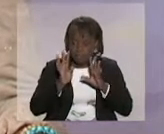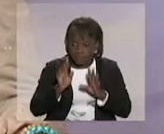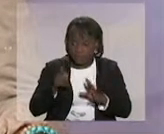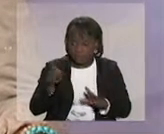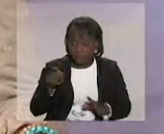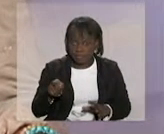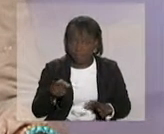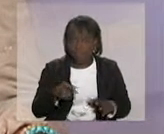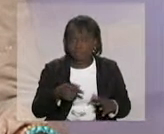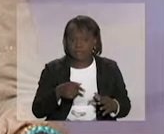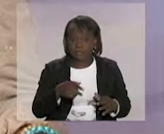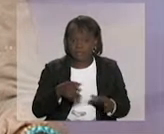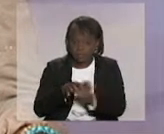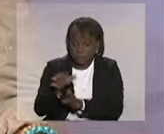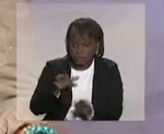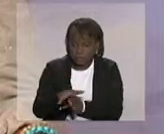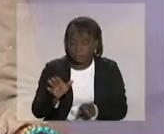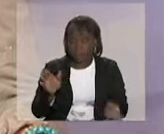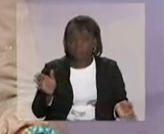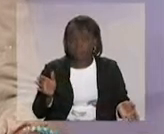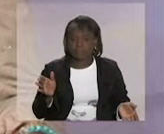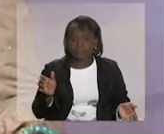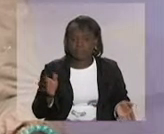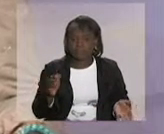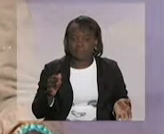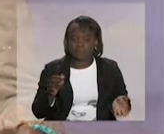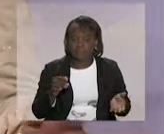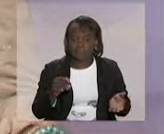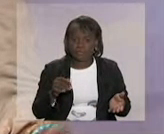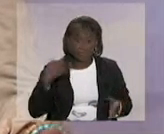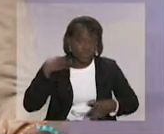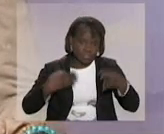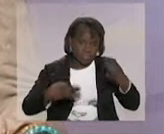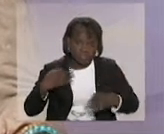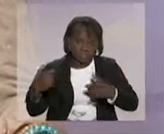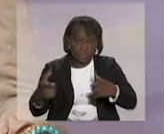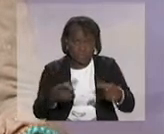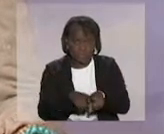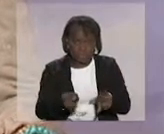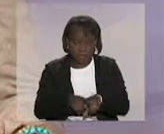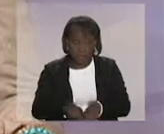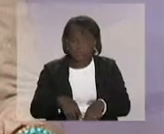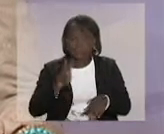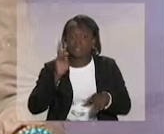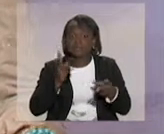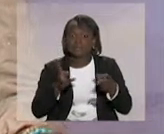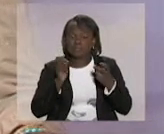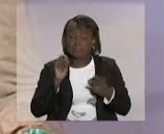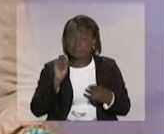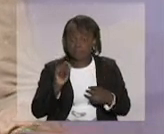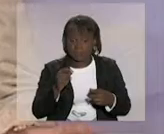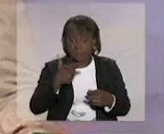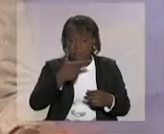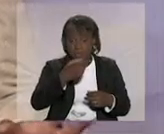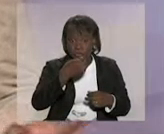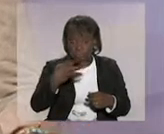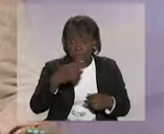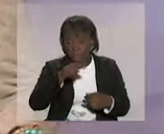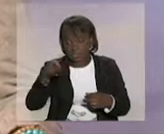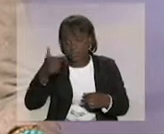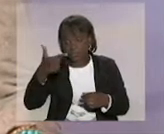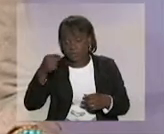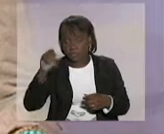né, de atendimento, né, de orientação e os órgãos de justiça também. O que a gente percebeu de